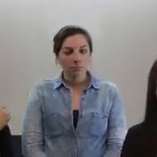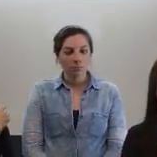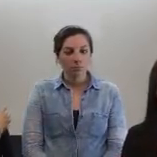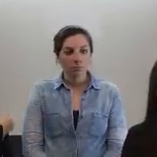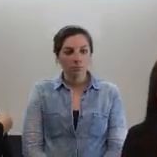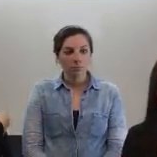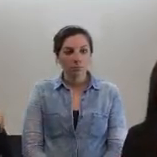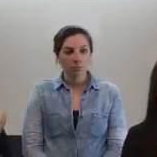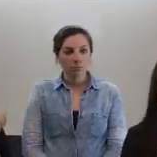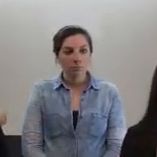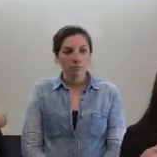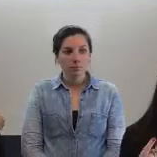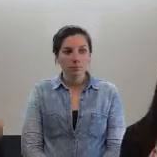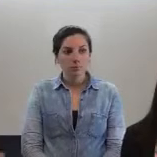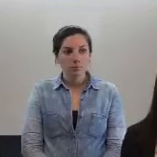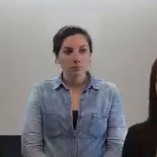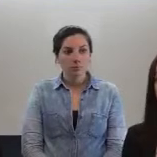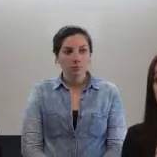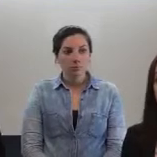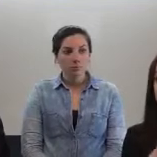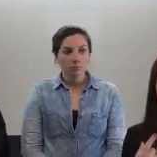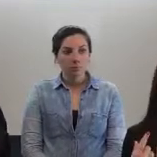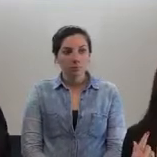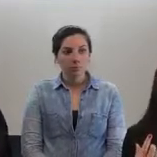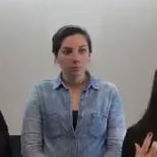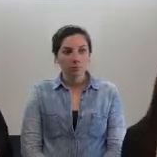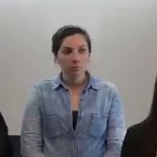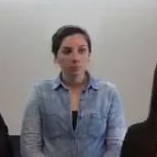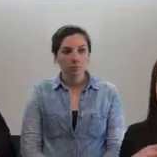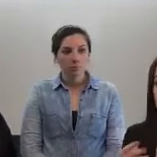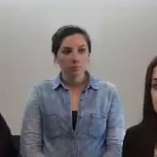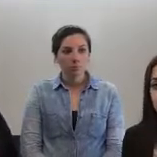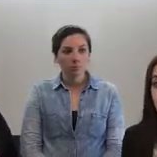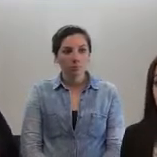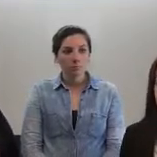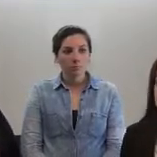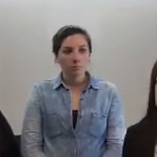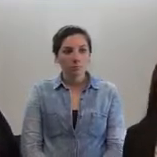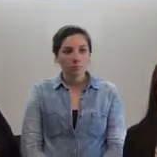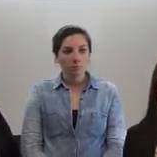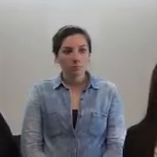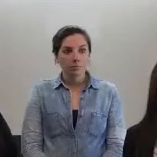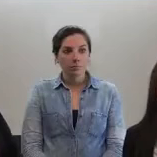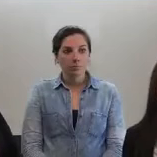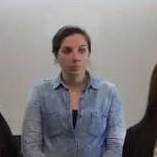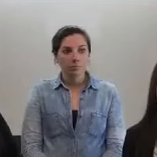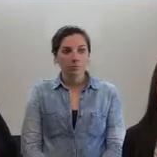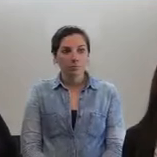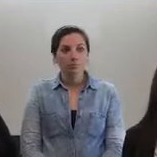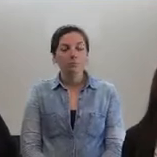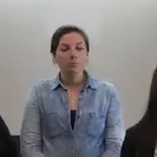primeiro para uma revista e depois, se for muito pesquisado, ele vira livro. Mas, de início, ele sempre vai para